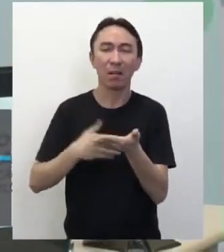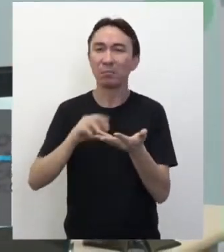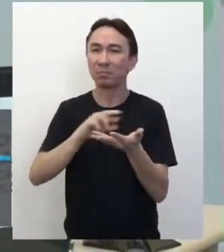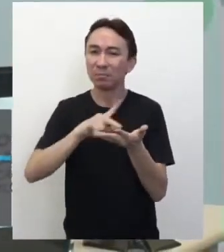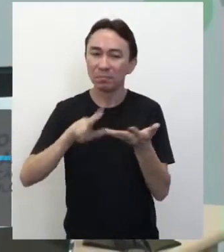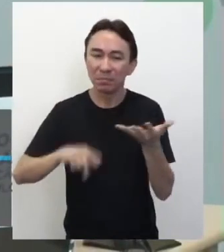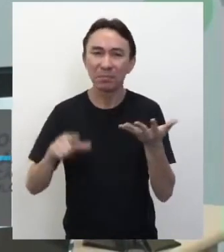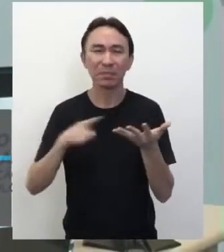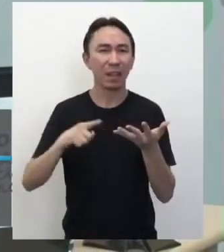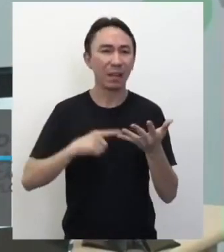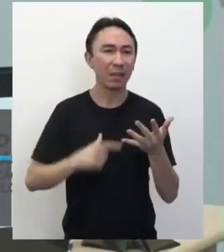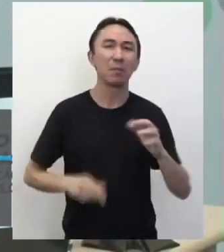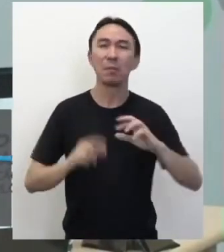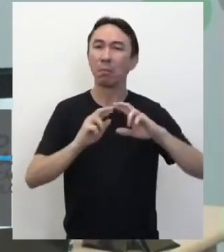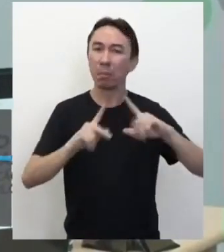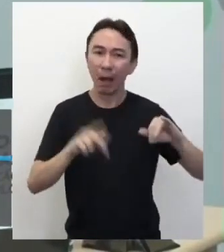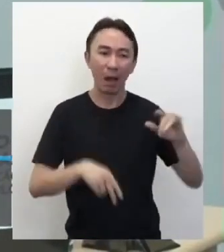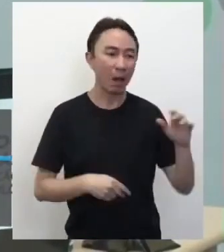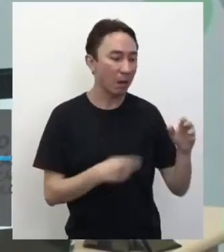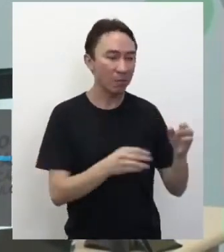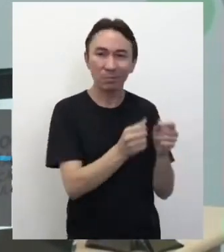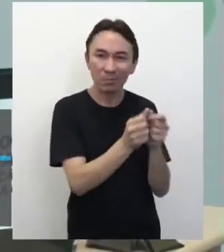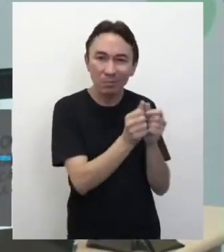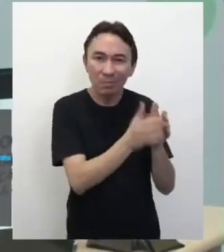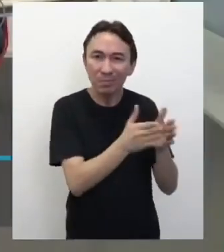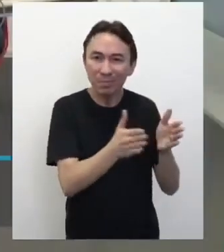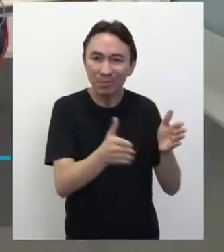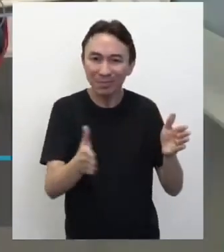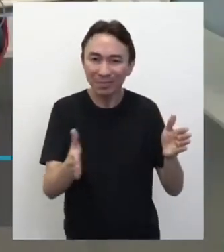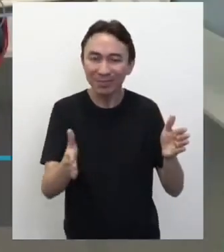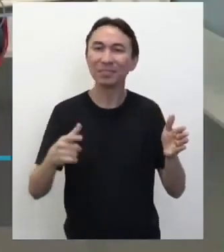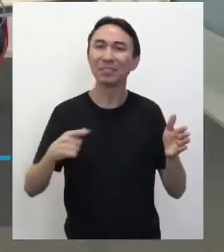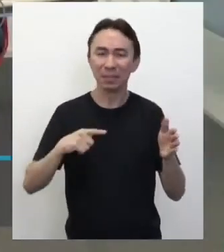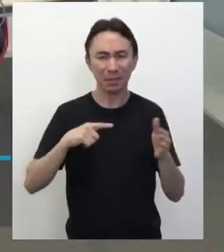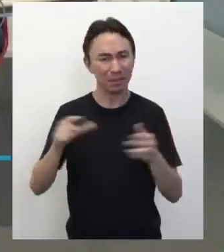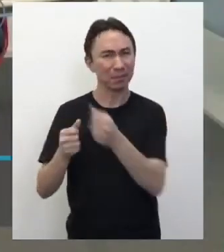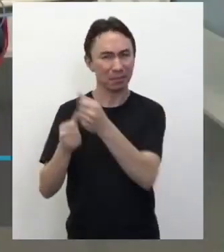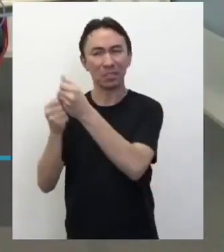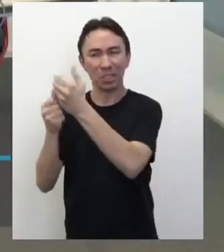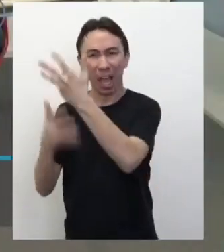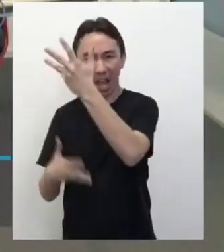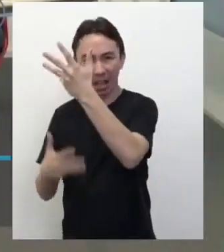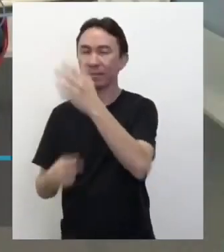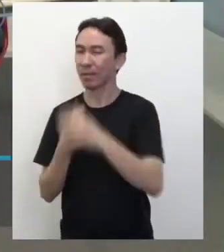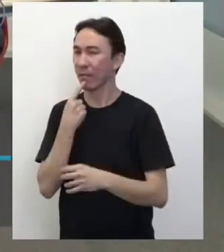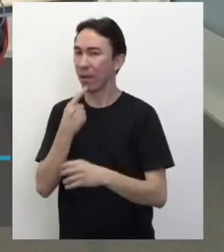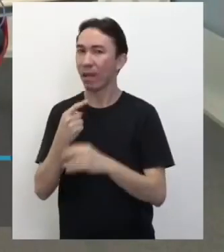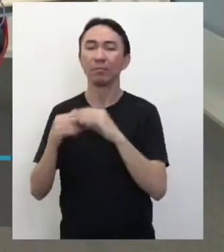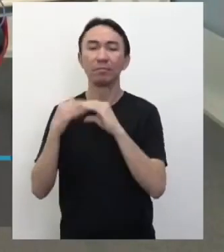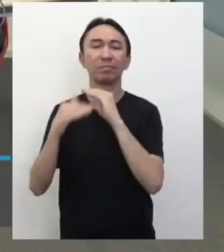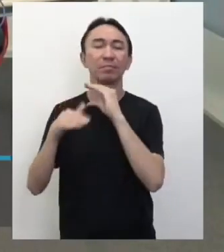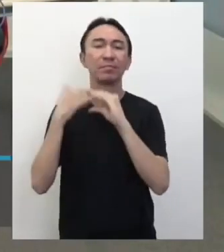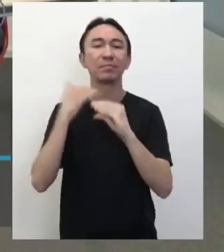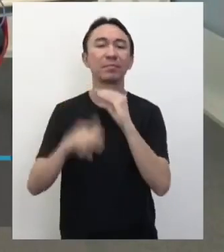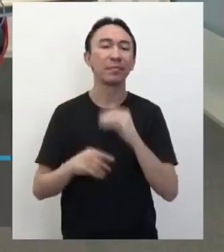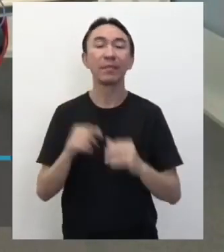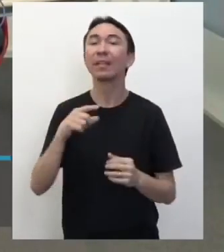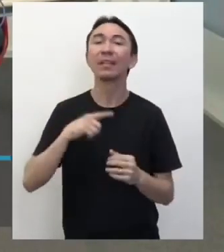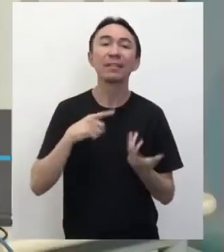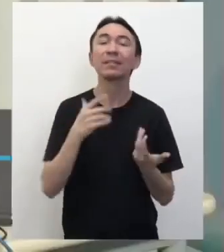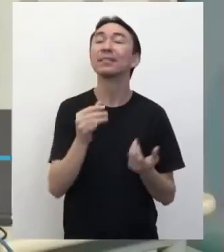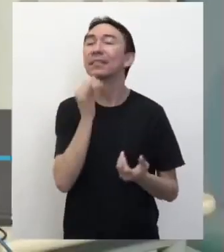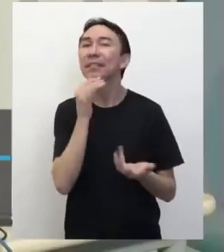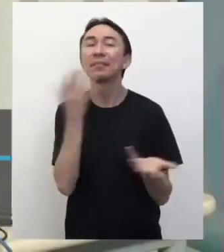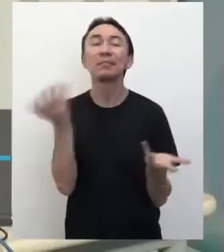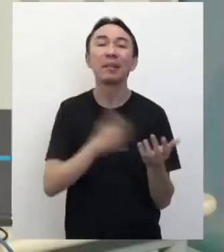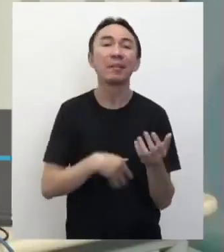que tem coleção? Eles vão falar no chat. Eles Presta vão atenção que falar. eles vão falar. Gente, vocês falaram de Turma da Mônica. E se tivesse Turma da Mônica